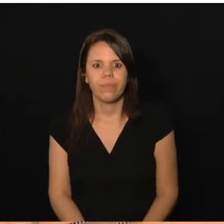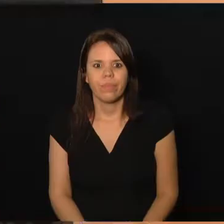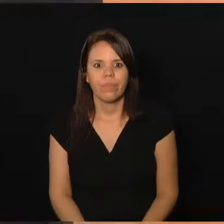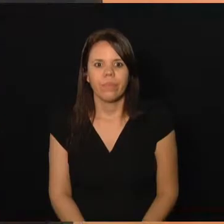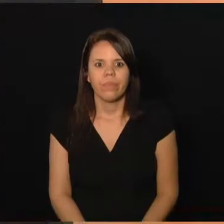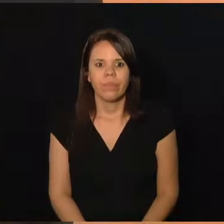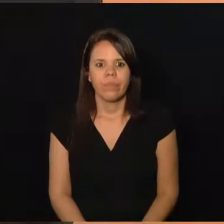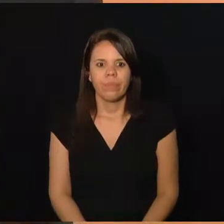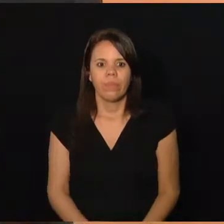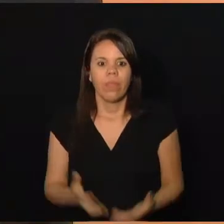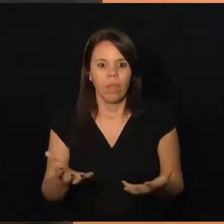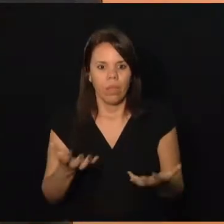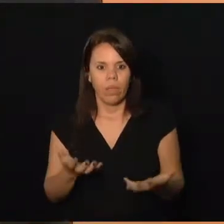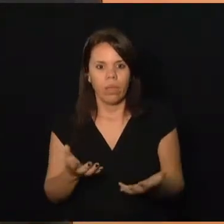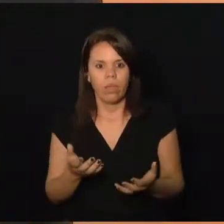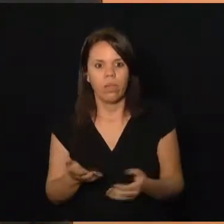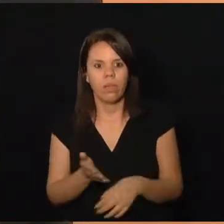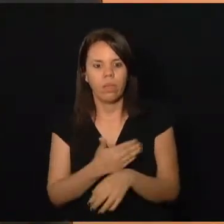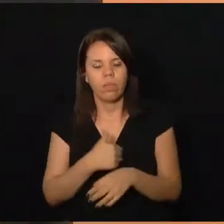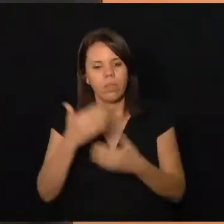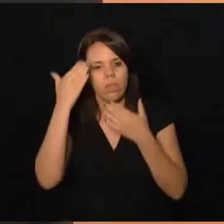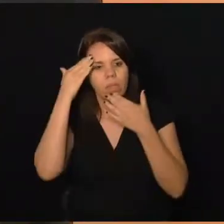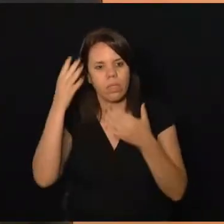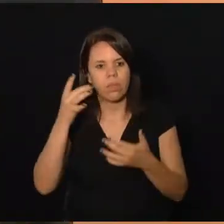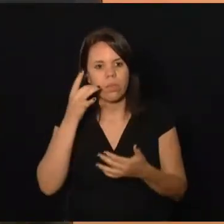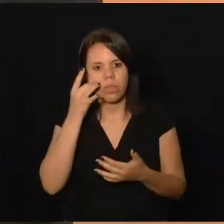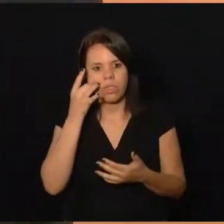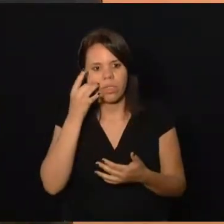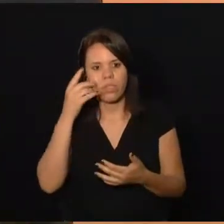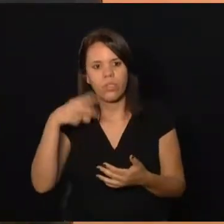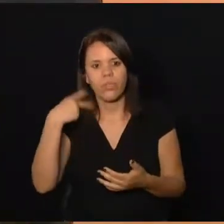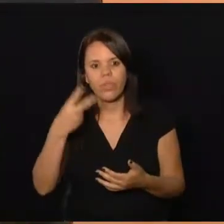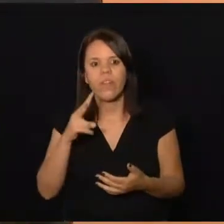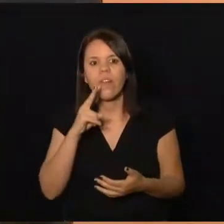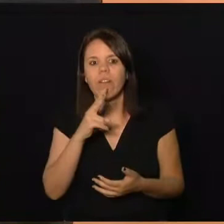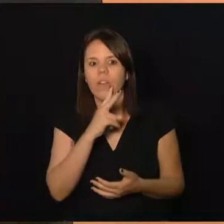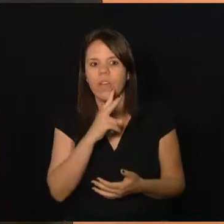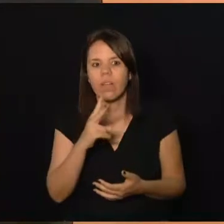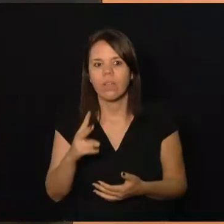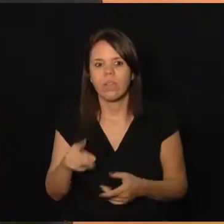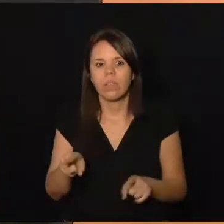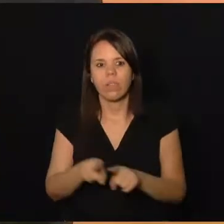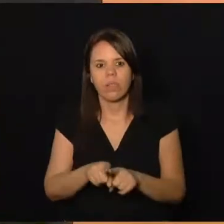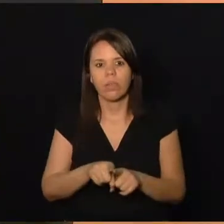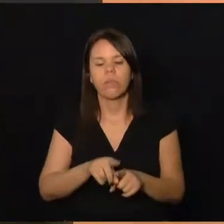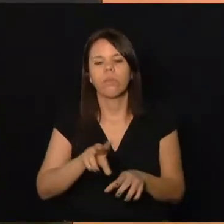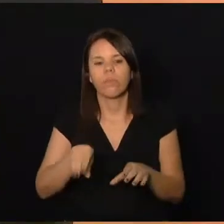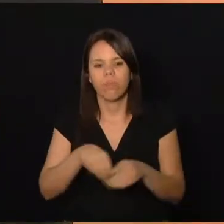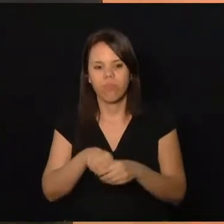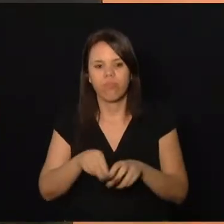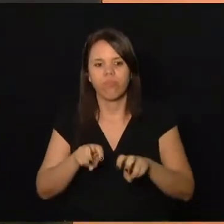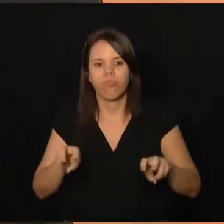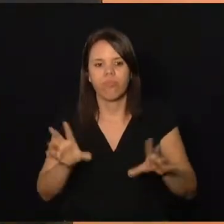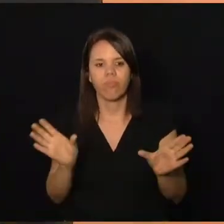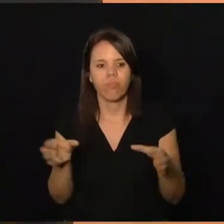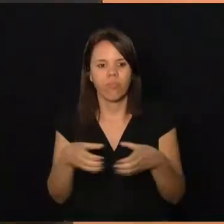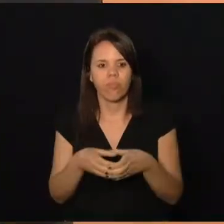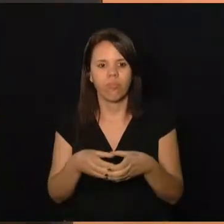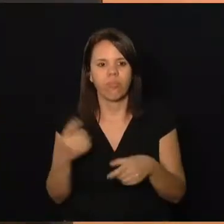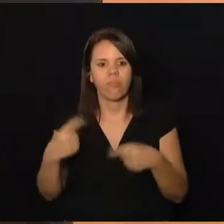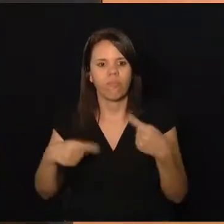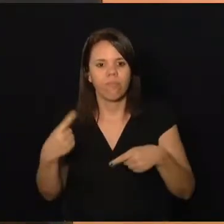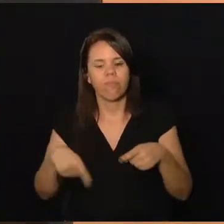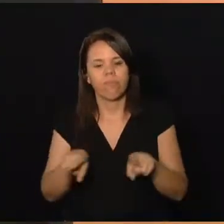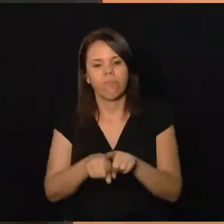Eu quero, antes de mais nada, agradecer a presença do vereador Vinícius Gratti, que também compõe essa comissão de políticas